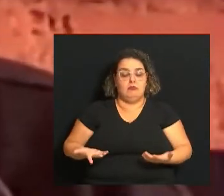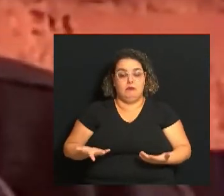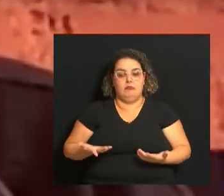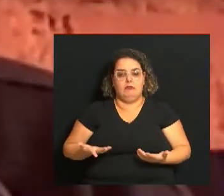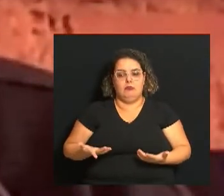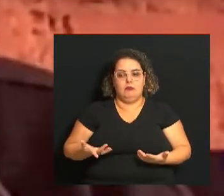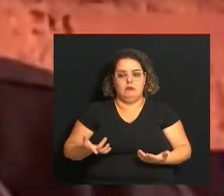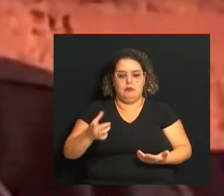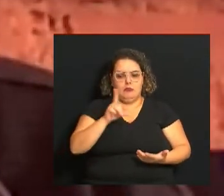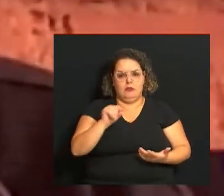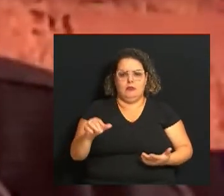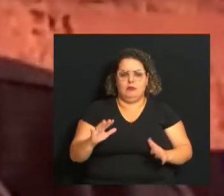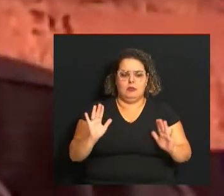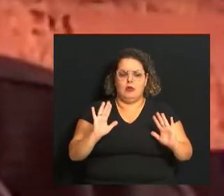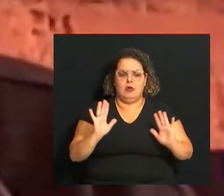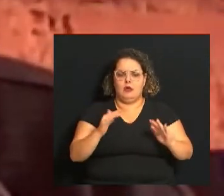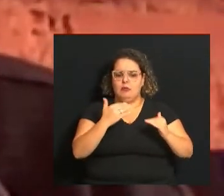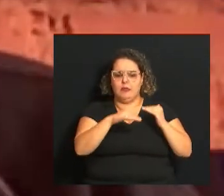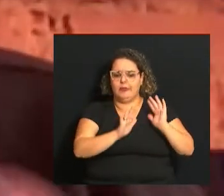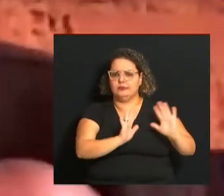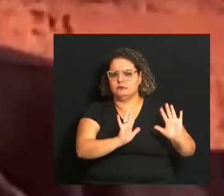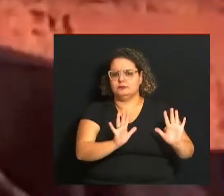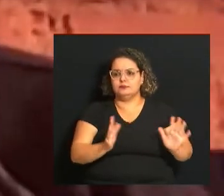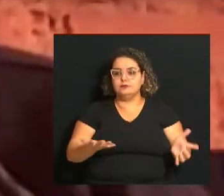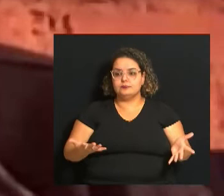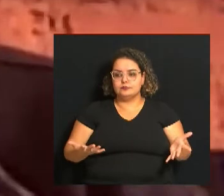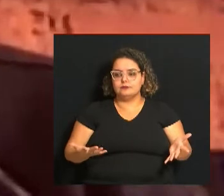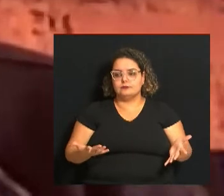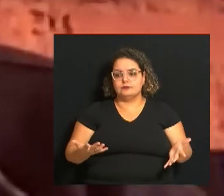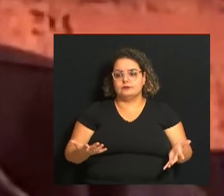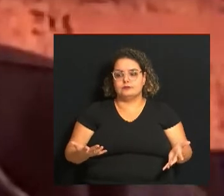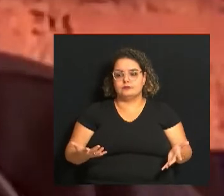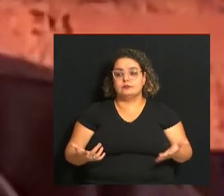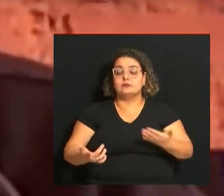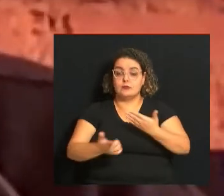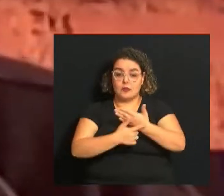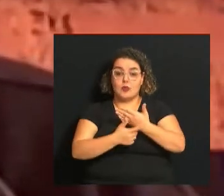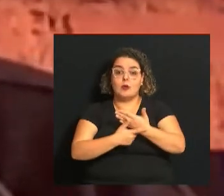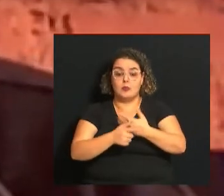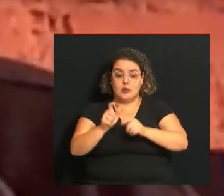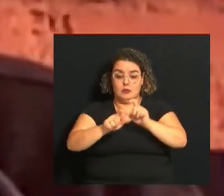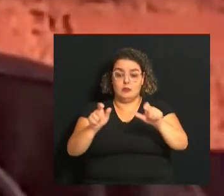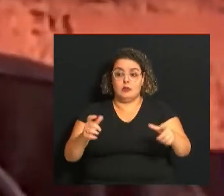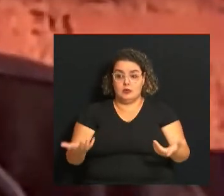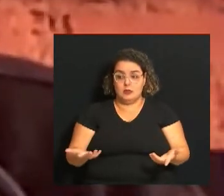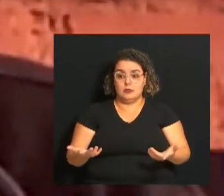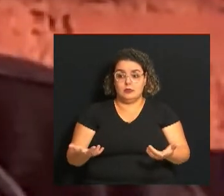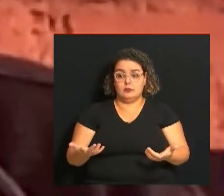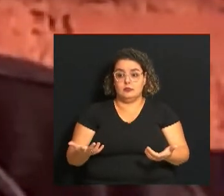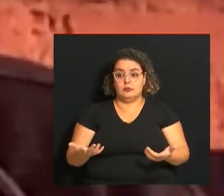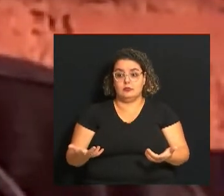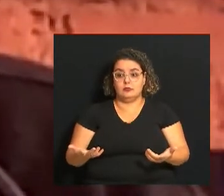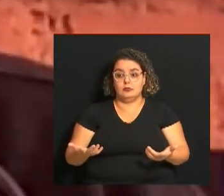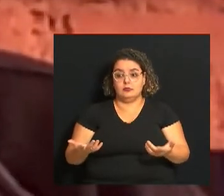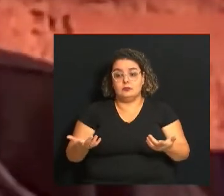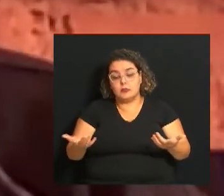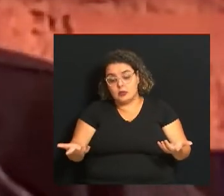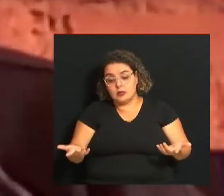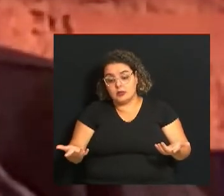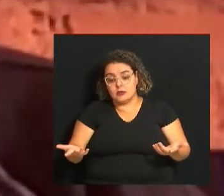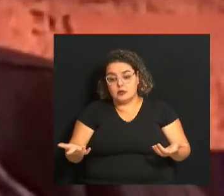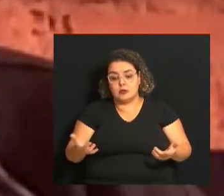era nada daquilo. Então, também tem o papel do indivíduo nessa coisa. Então, e